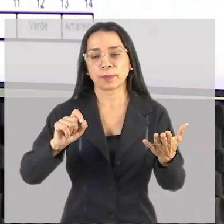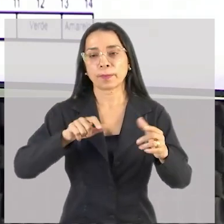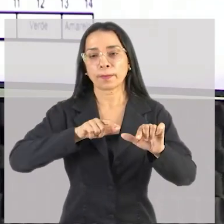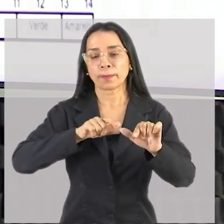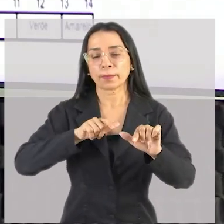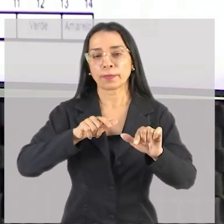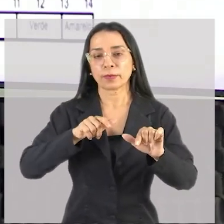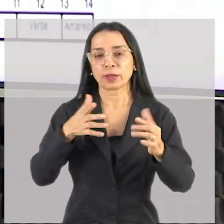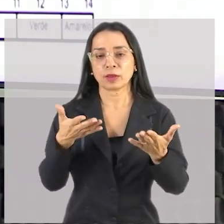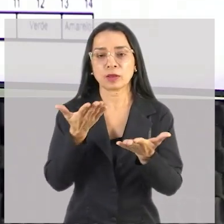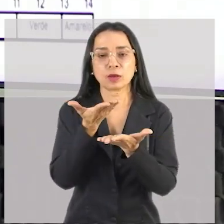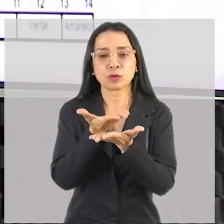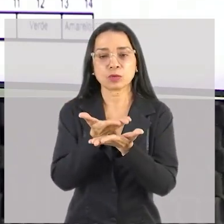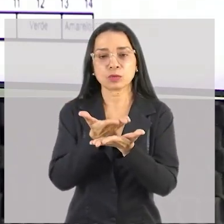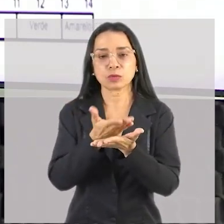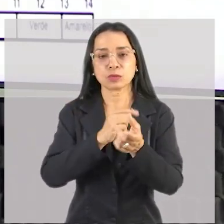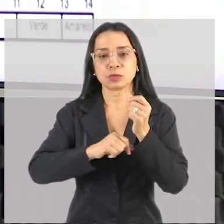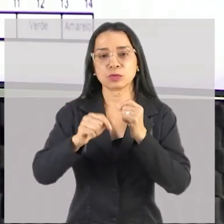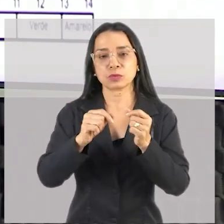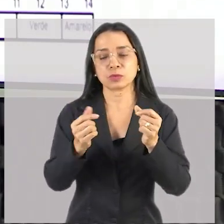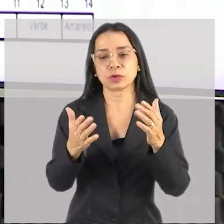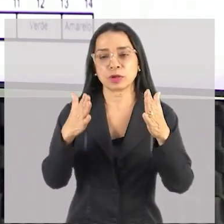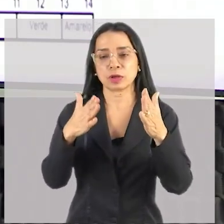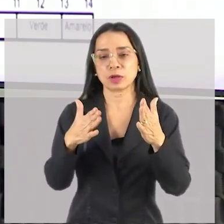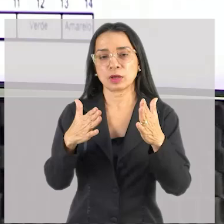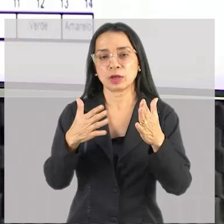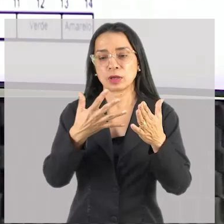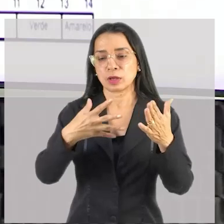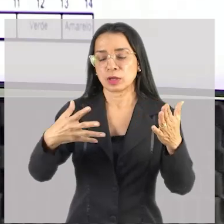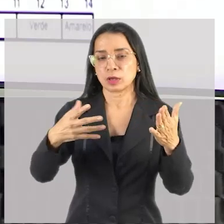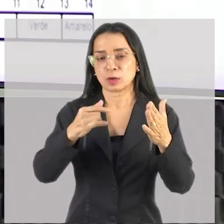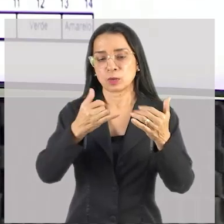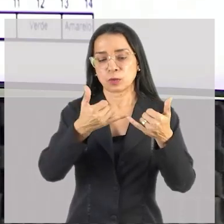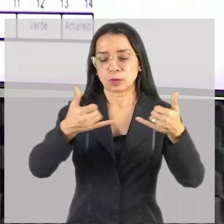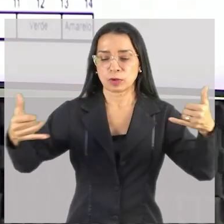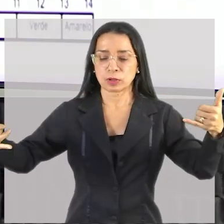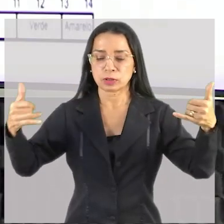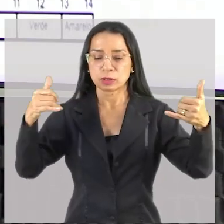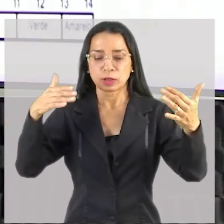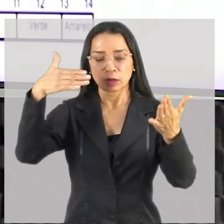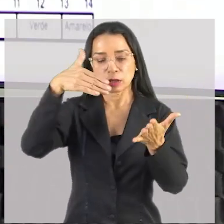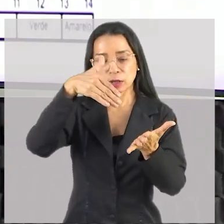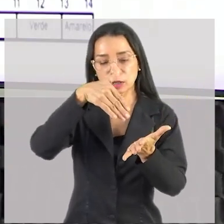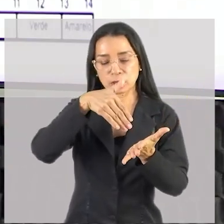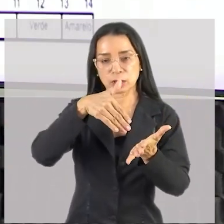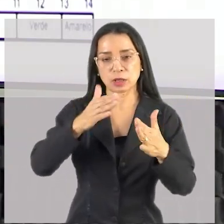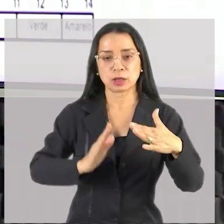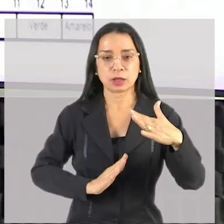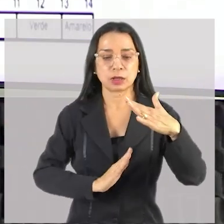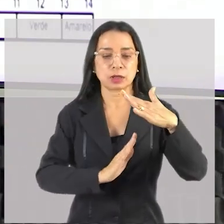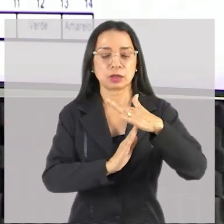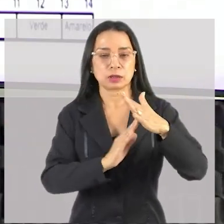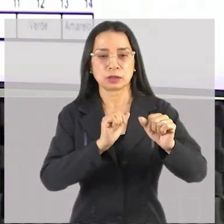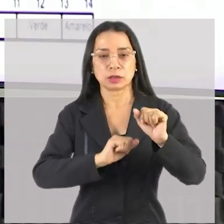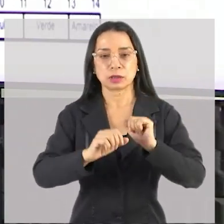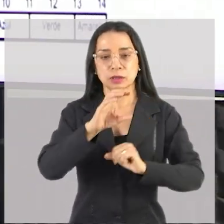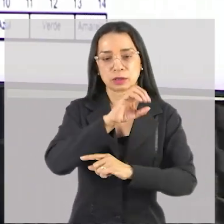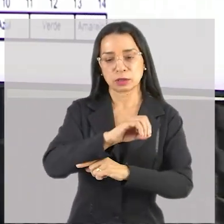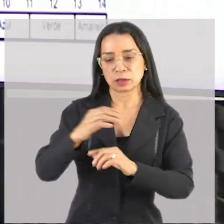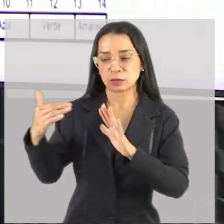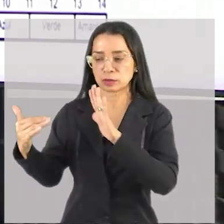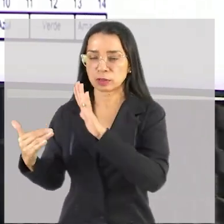gente vai trabalhar com essa escala limitada de 0 até 14, tá? De 0 até